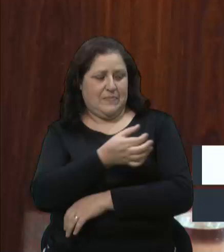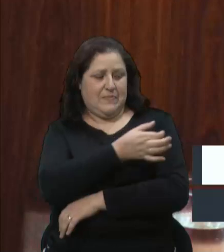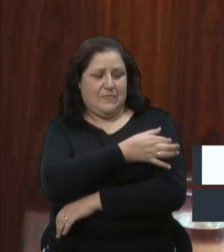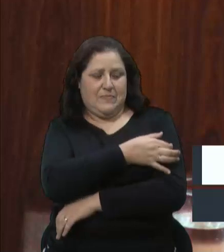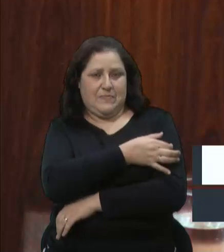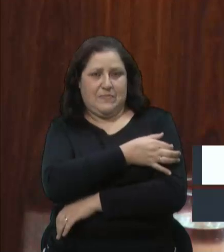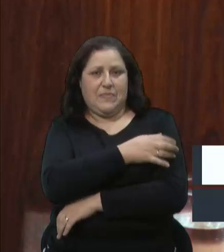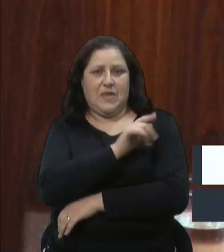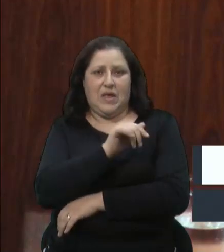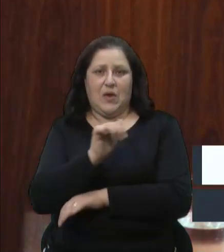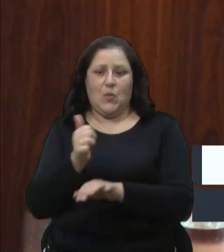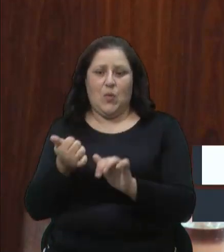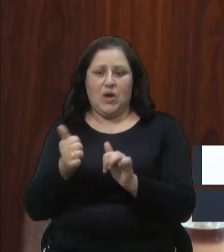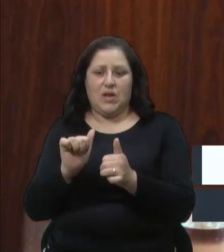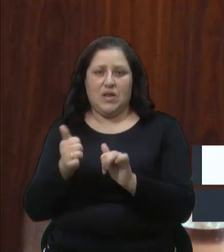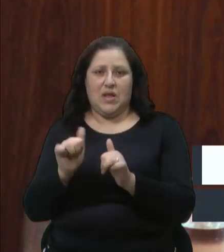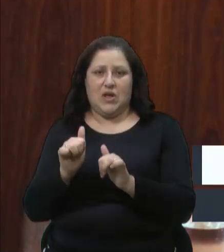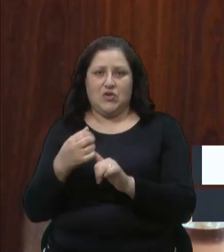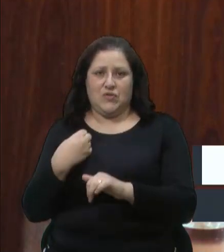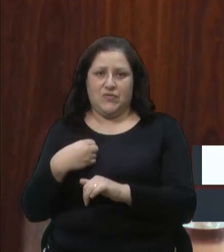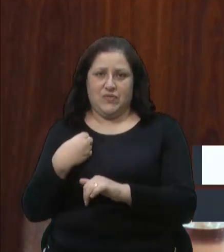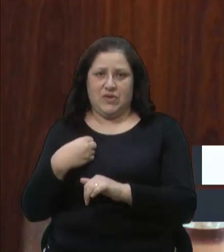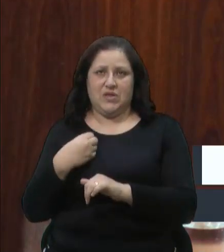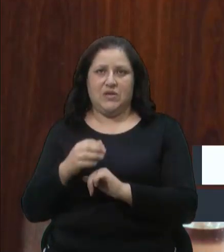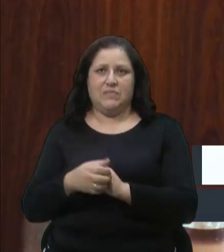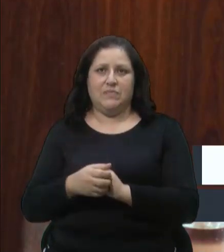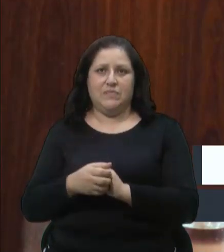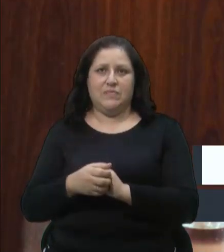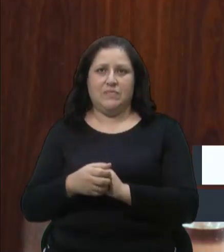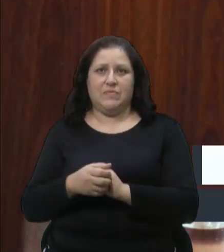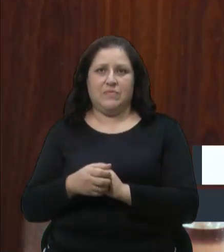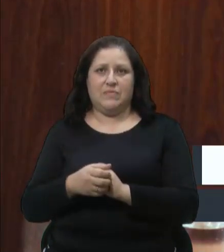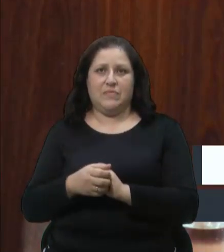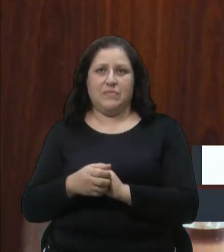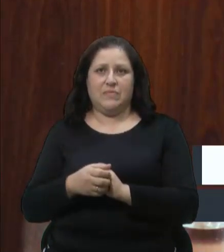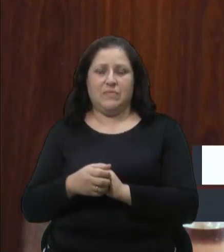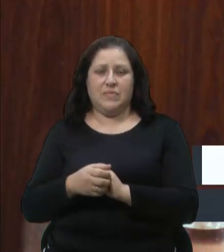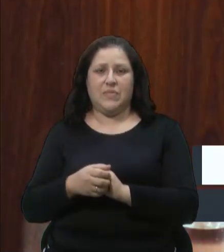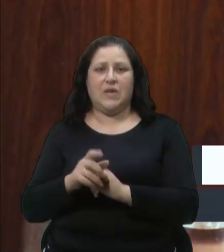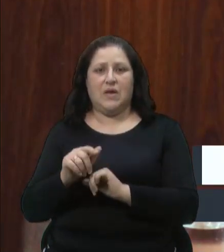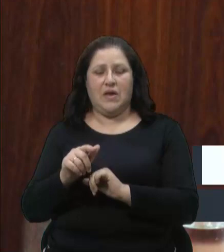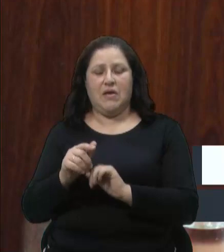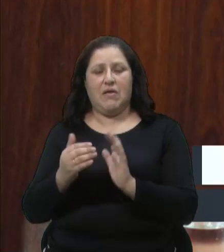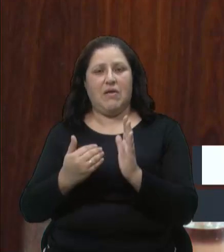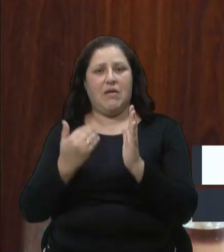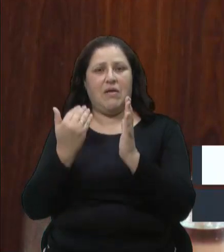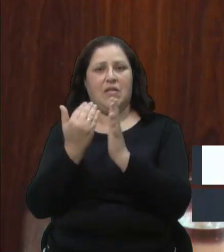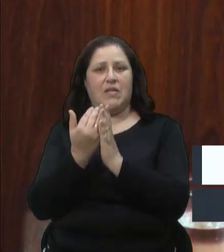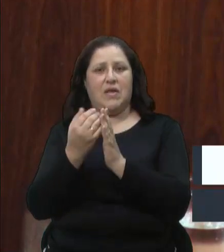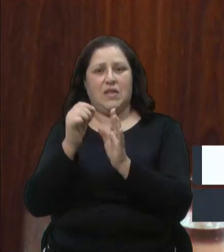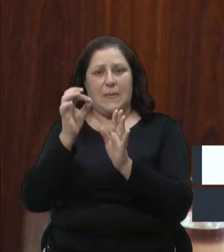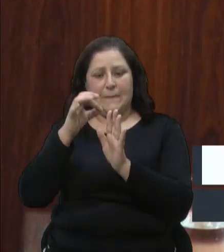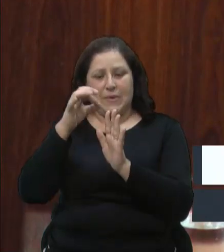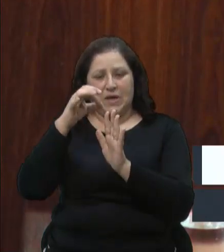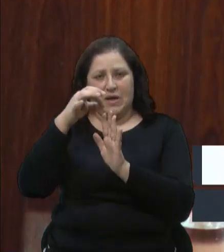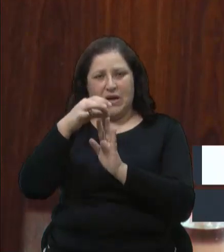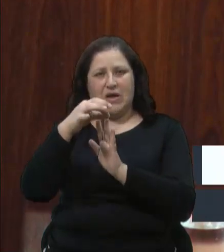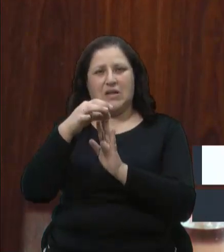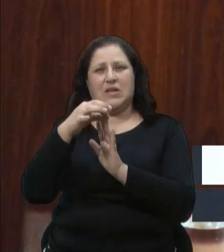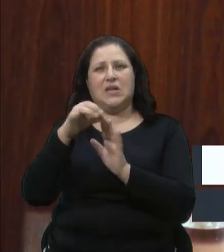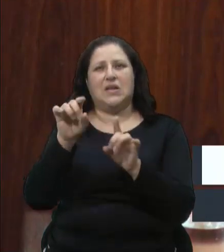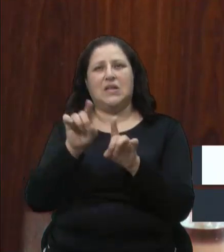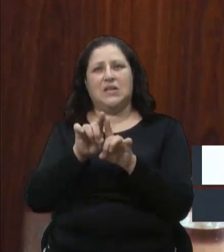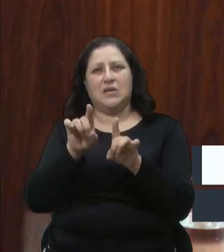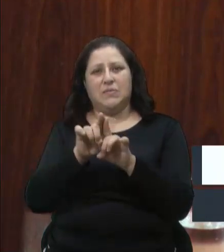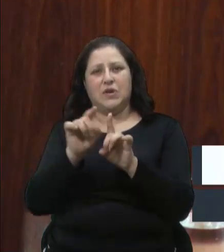vida e ele é não só para além de líder ao MDB. Para além das picadas, ele é